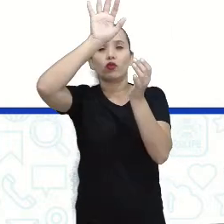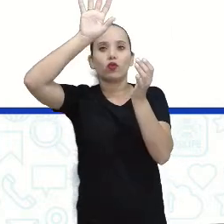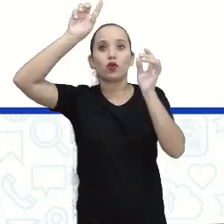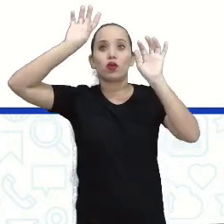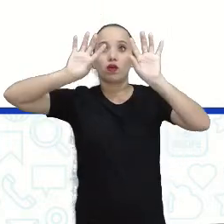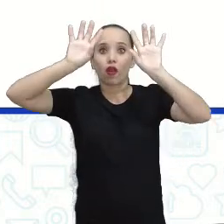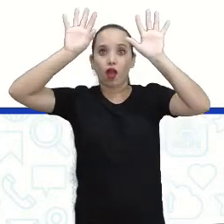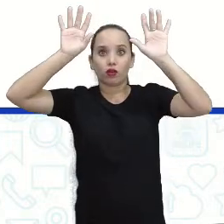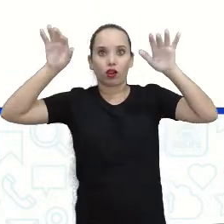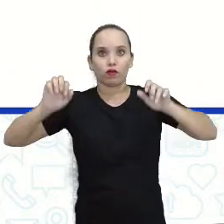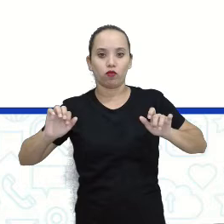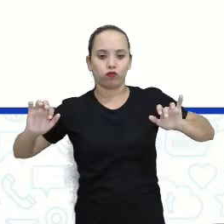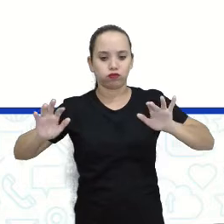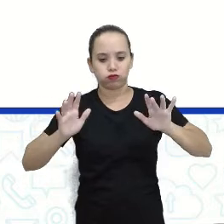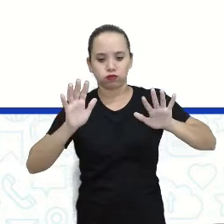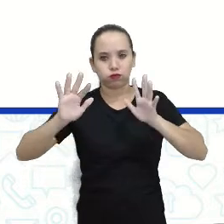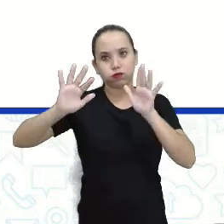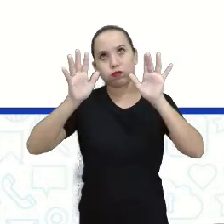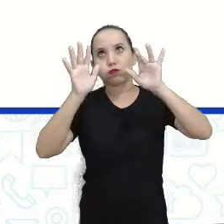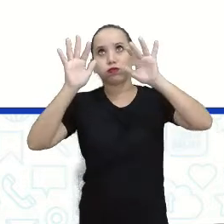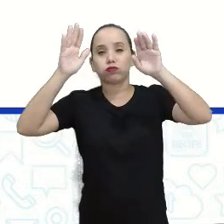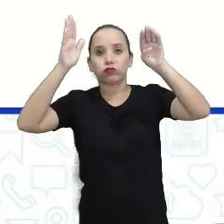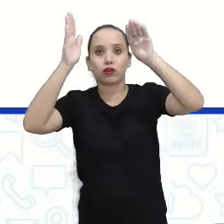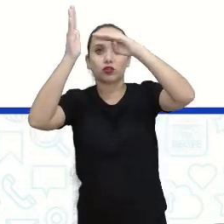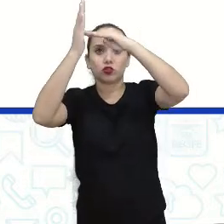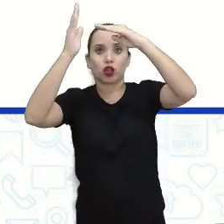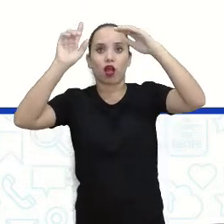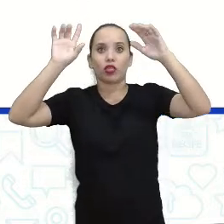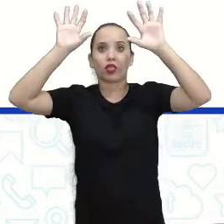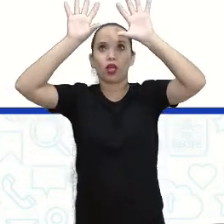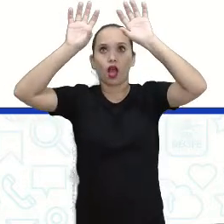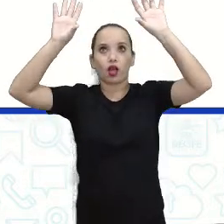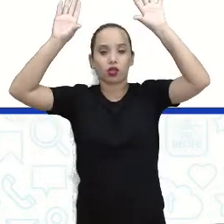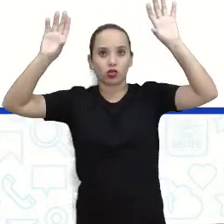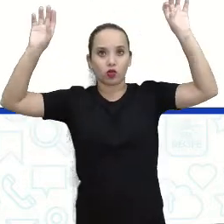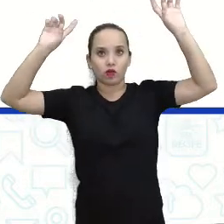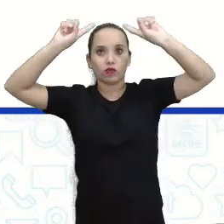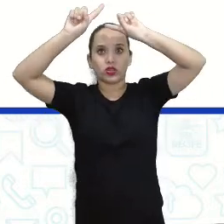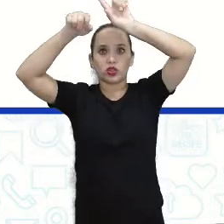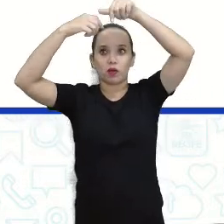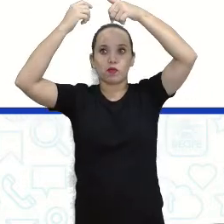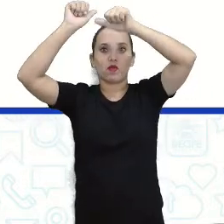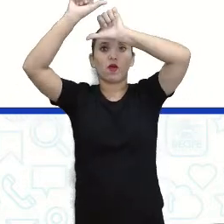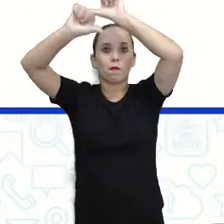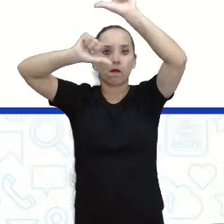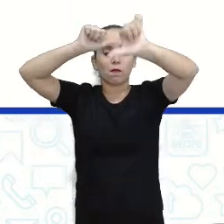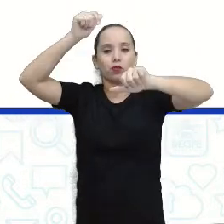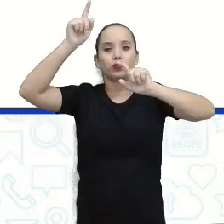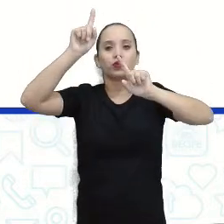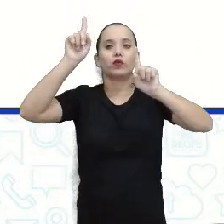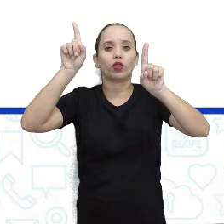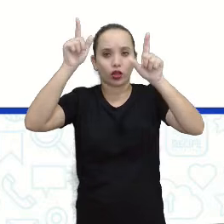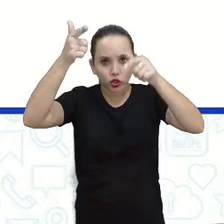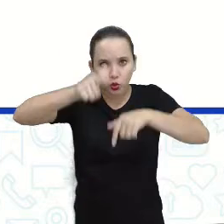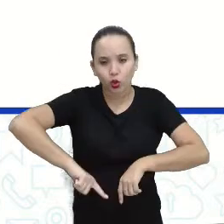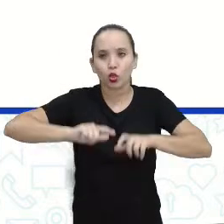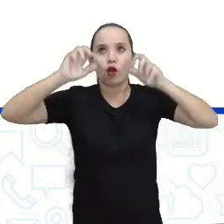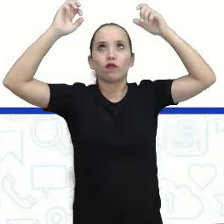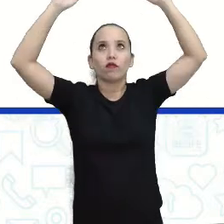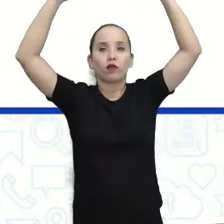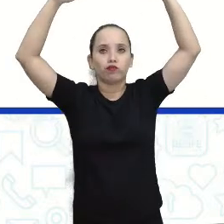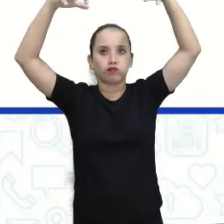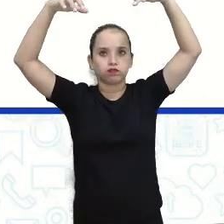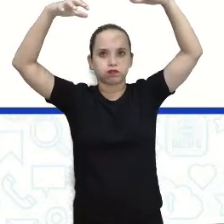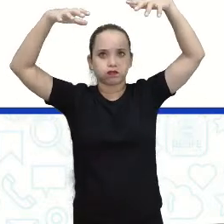água no estado gasoso para a atmosfera, tá certo? E quando esse vapor vai subindo na